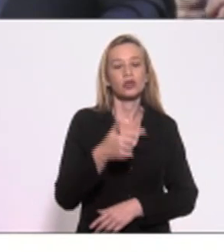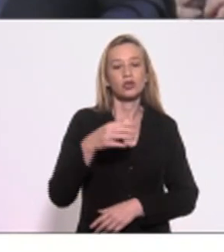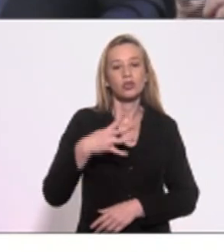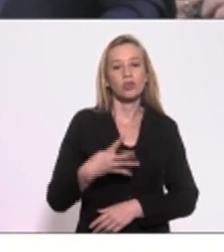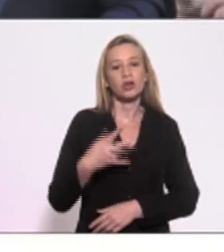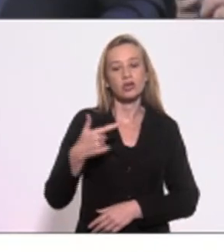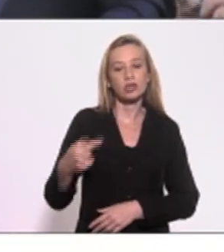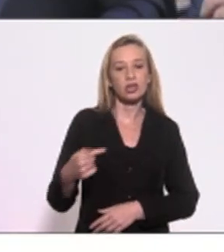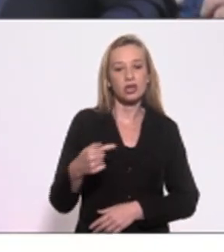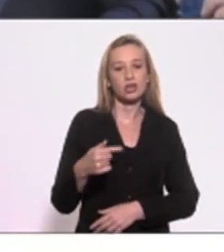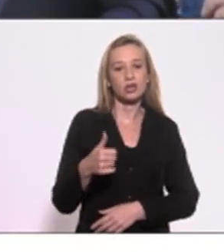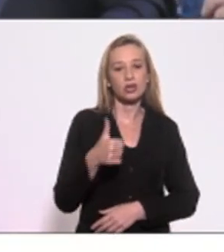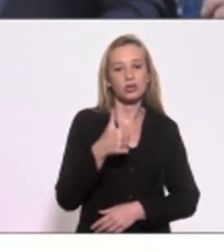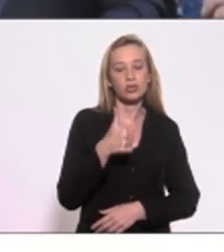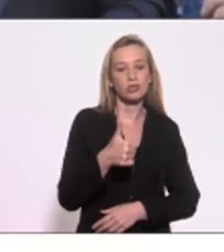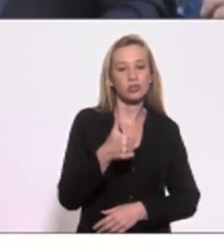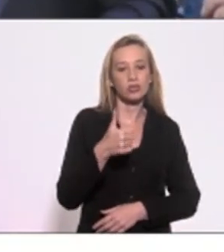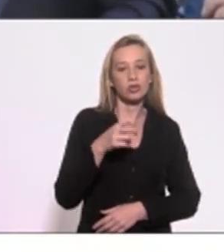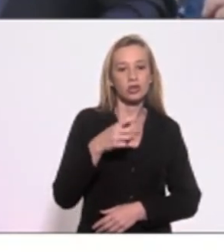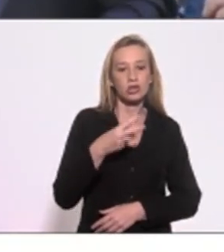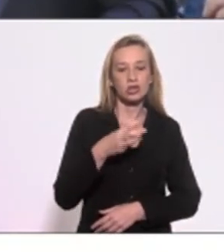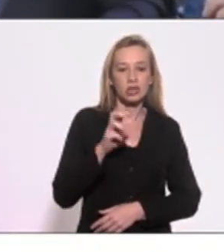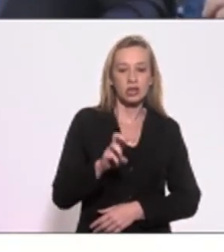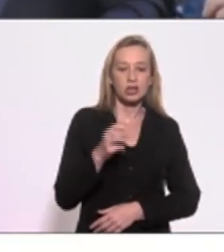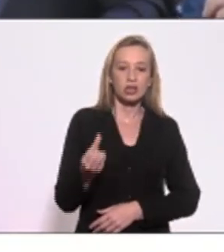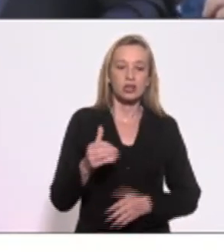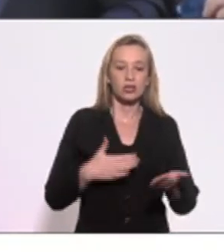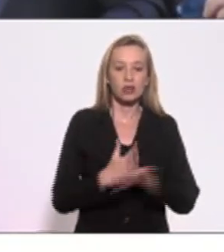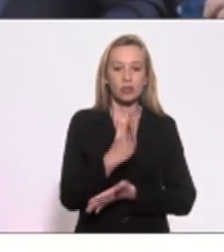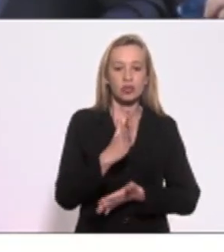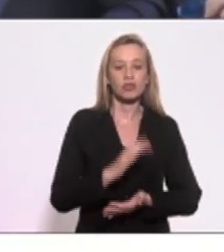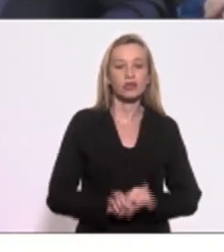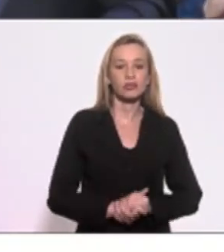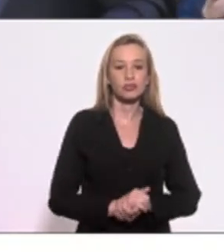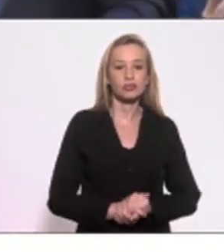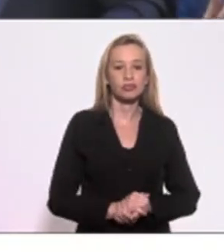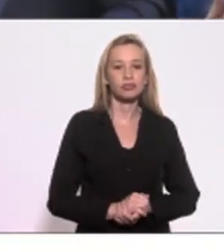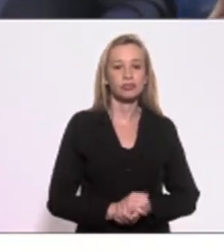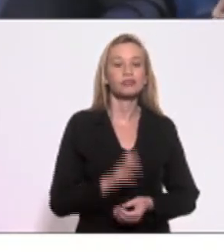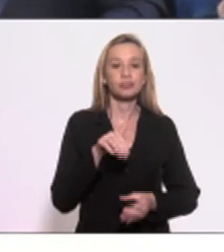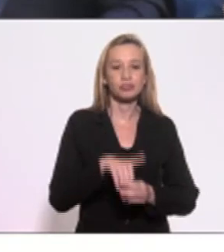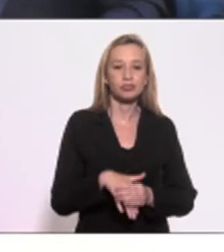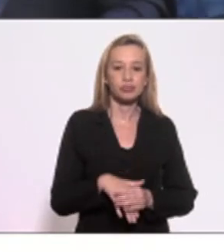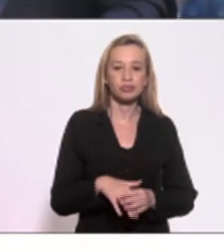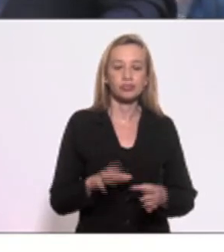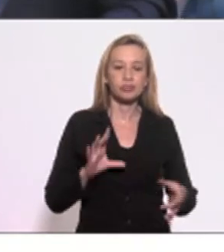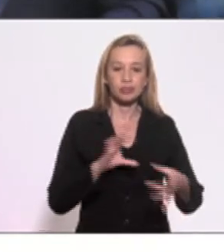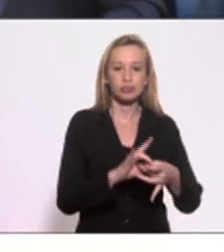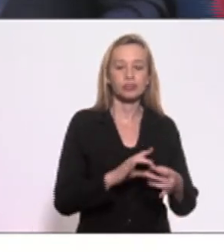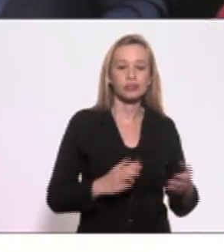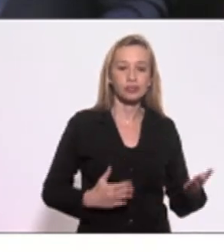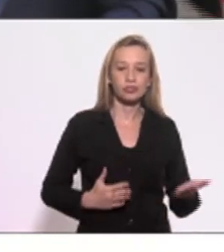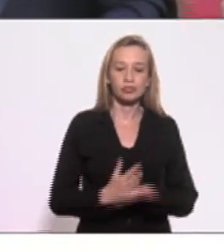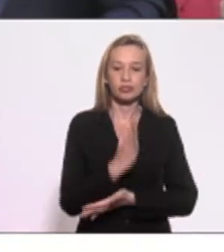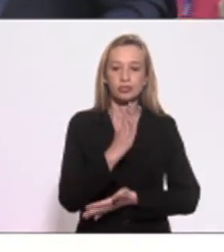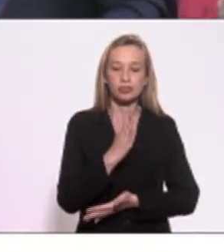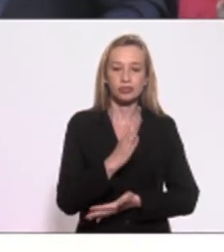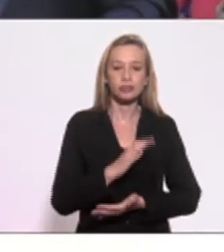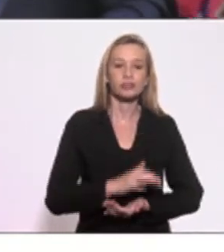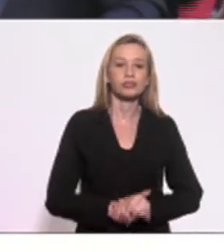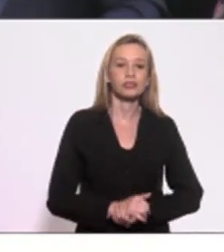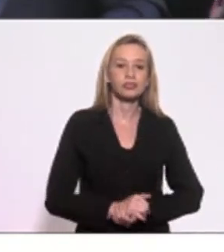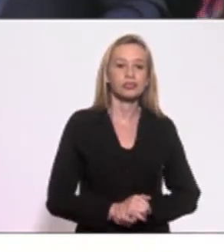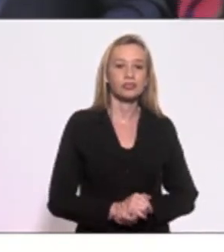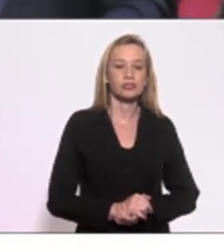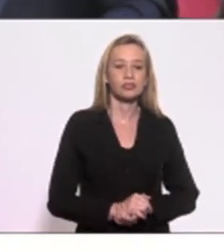1 e 3, aglutinativa 5 e 6. Senhores que aprovam isso como estão, aprovado. Em votação, projeto assim emendado. Senhores que aprovam isso como estão,